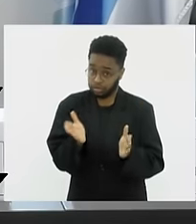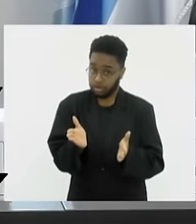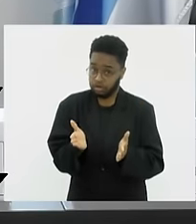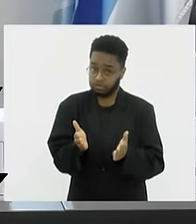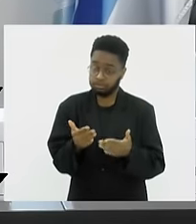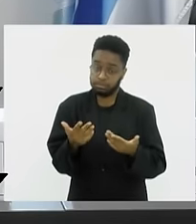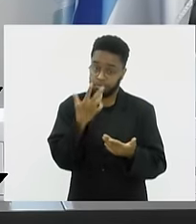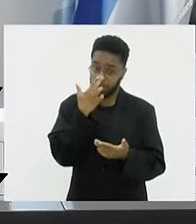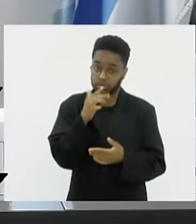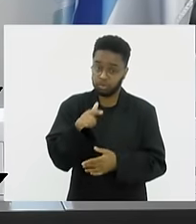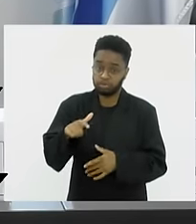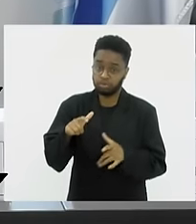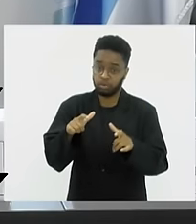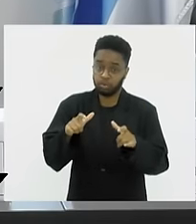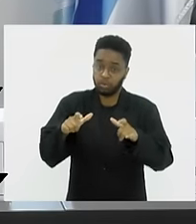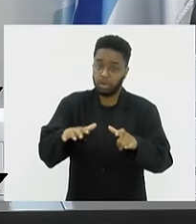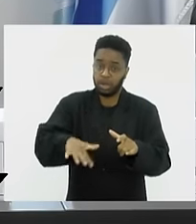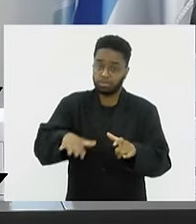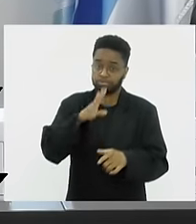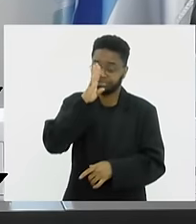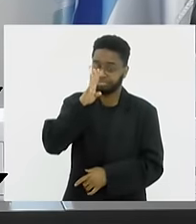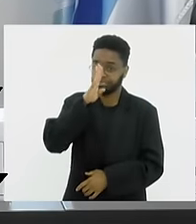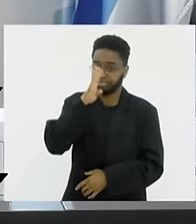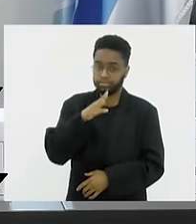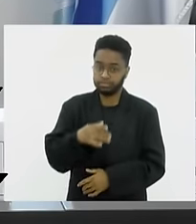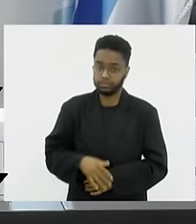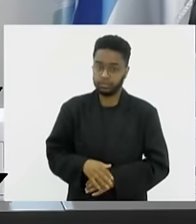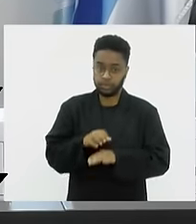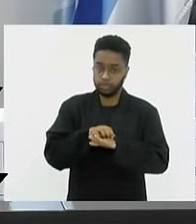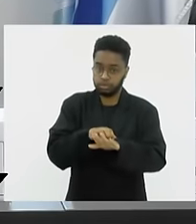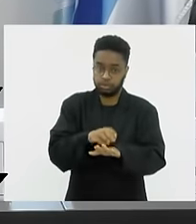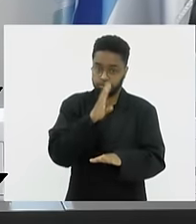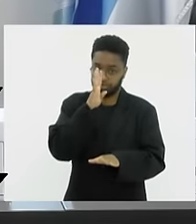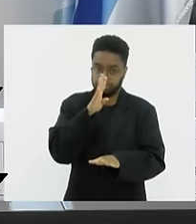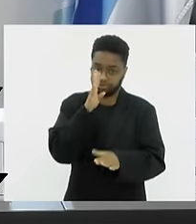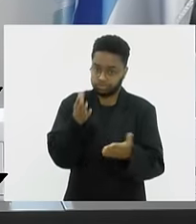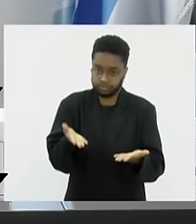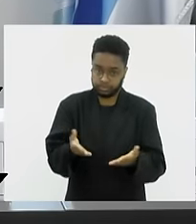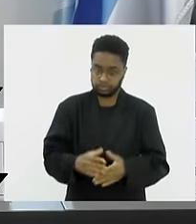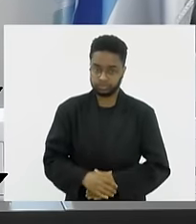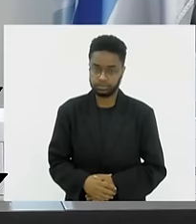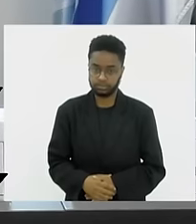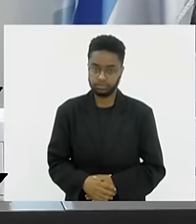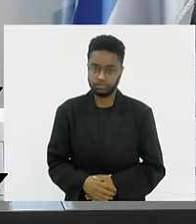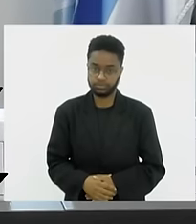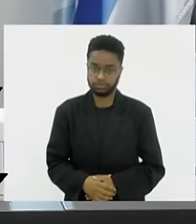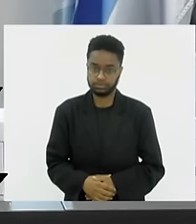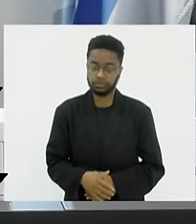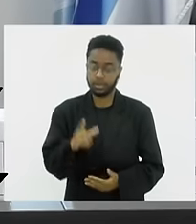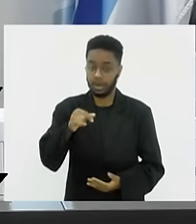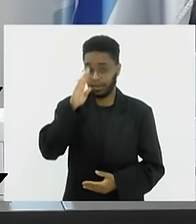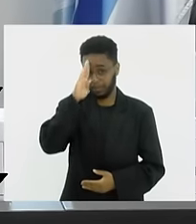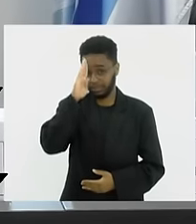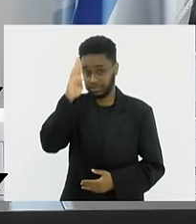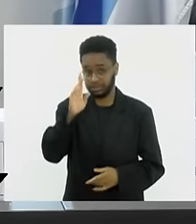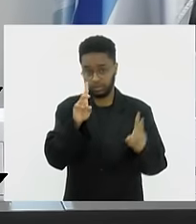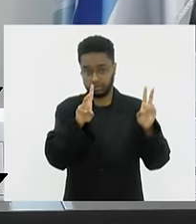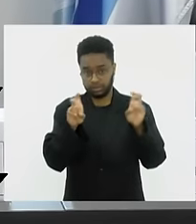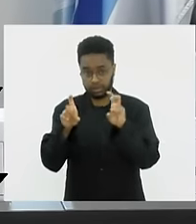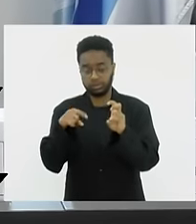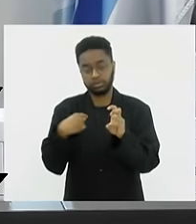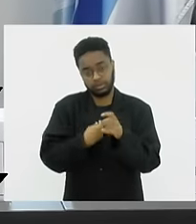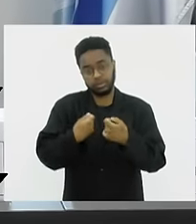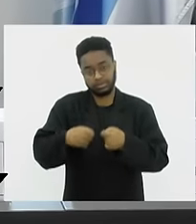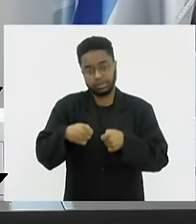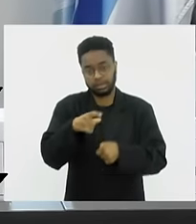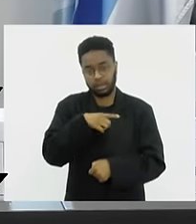terra de ninguém. O transporte foi terra de ninguém. Então, esse é o ponto, é um dos pontos centrais, que a gente precisa sair daqui